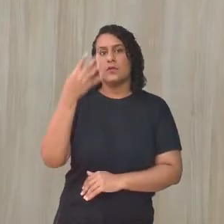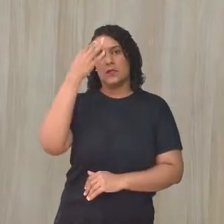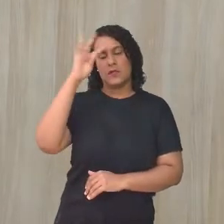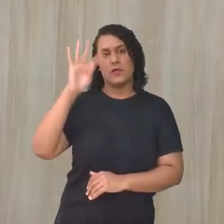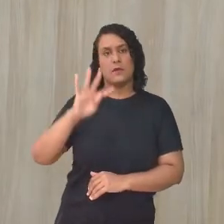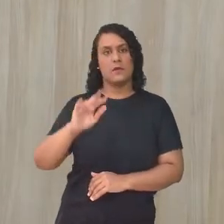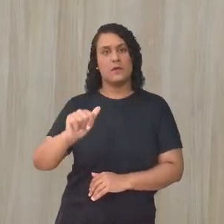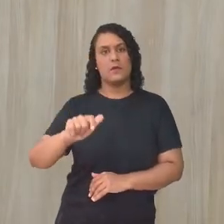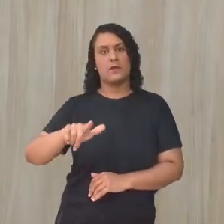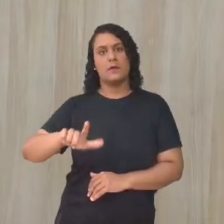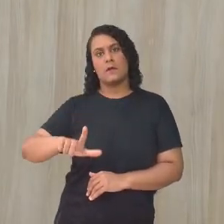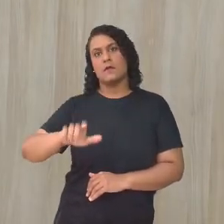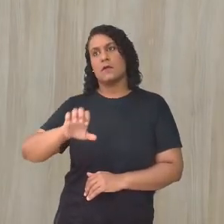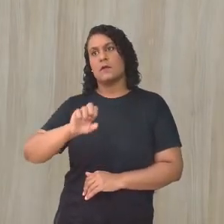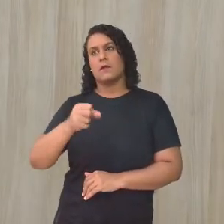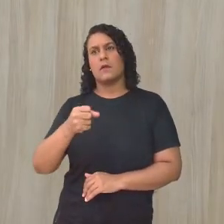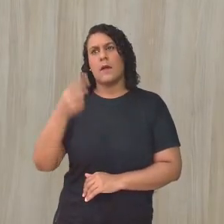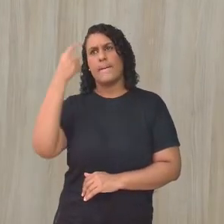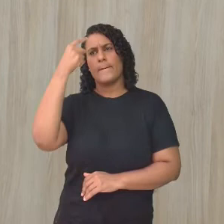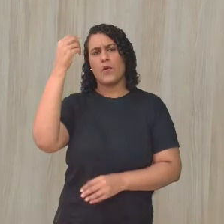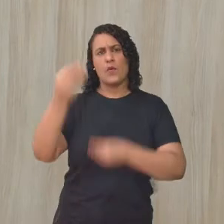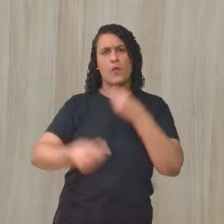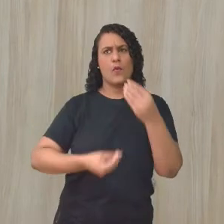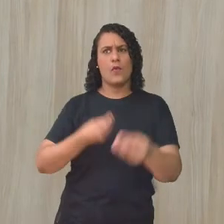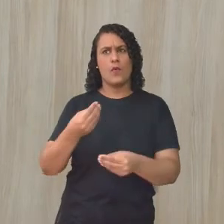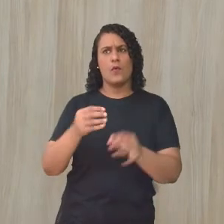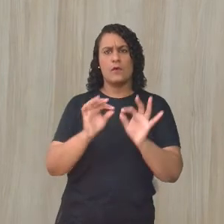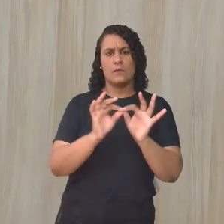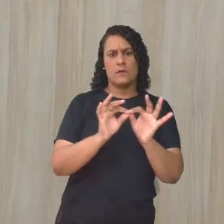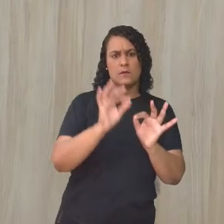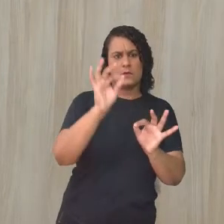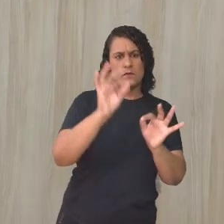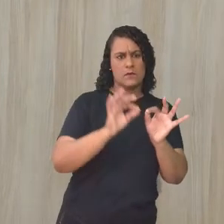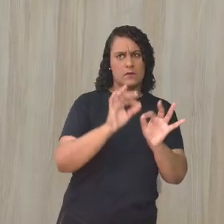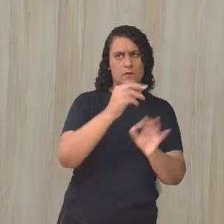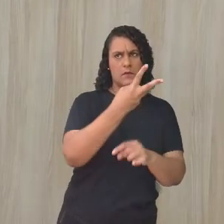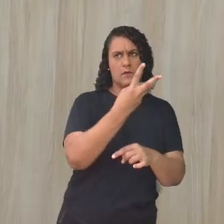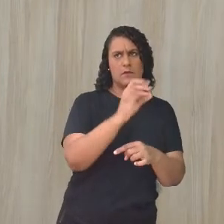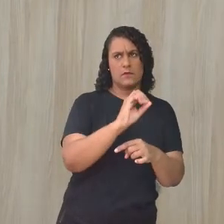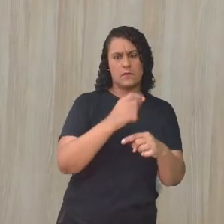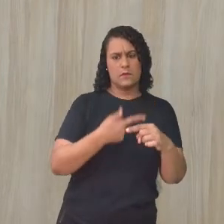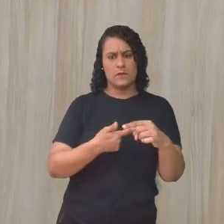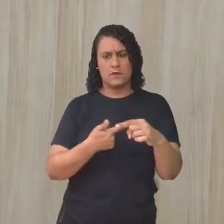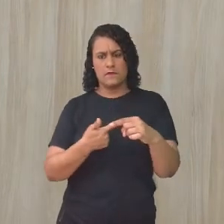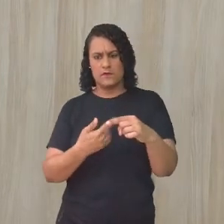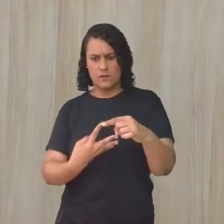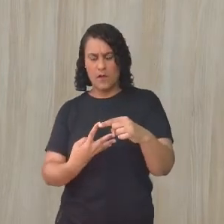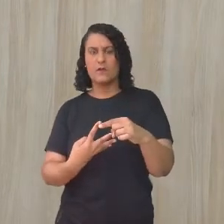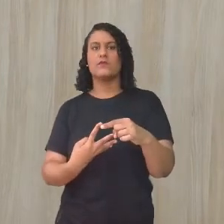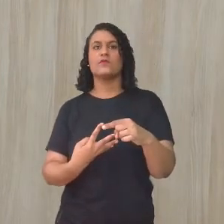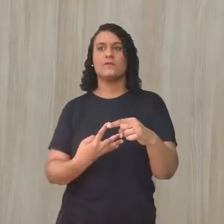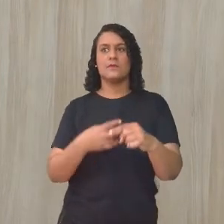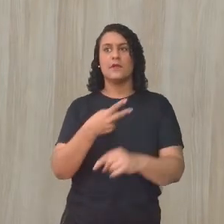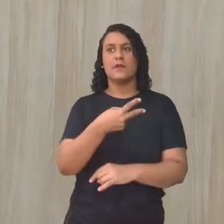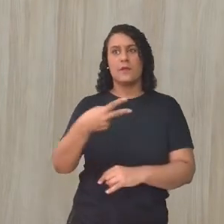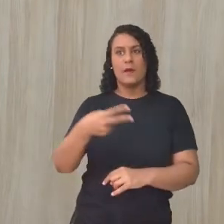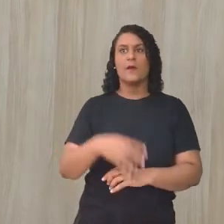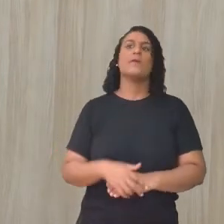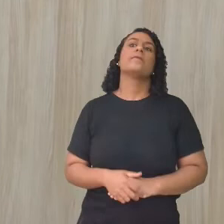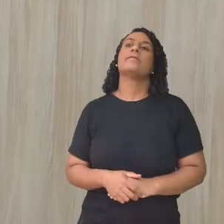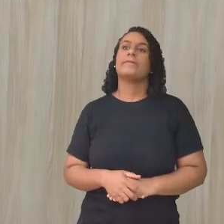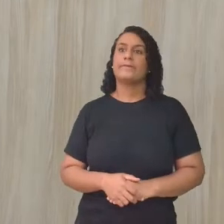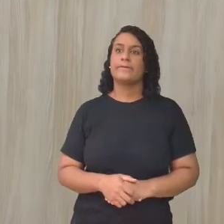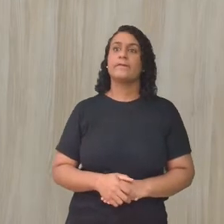é que ele pensou? Ele pensou, ó, esse pedacinho está para esse pedacinho, ó, 30 está para 24, assim